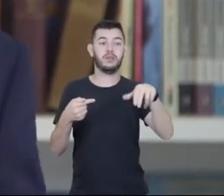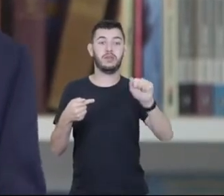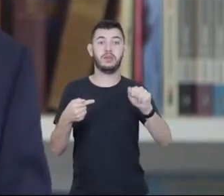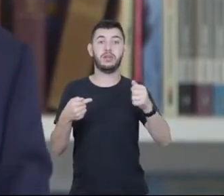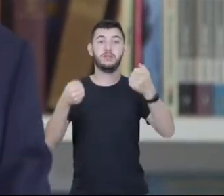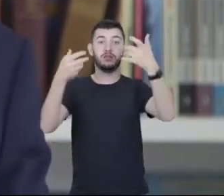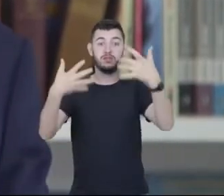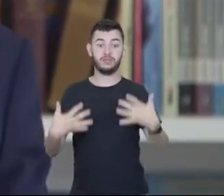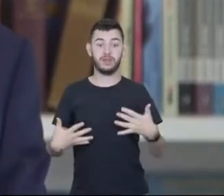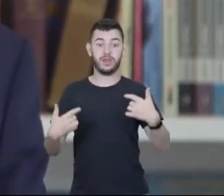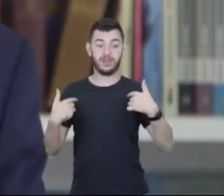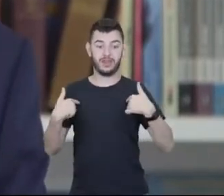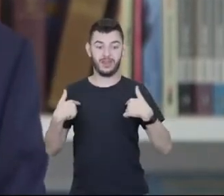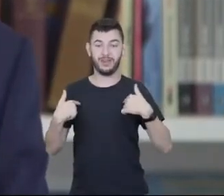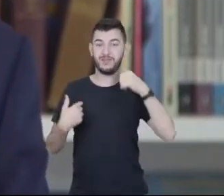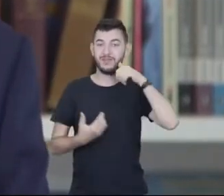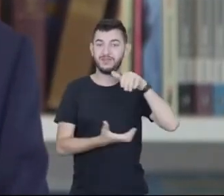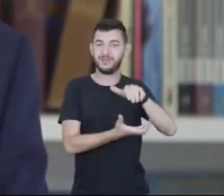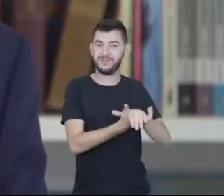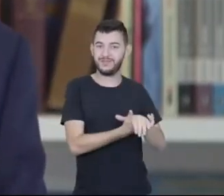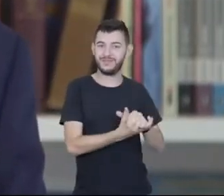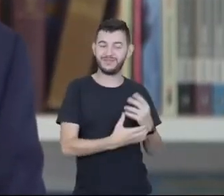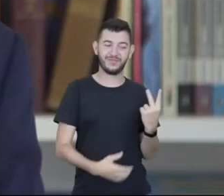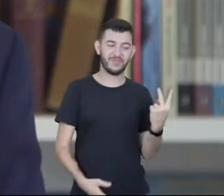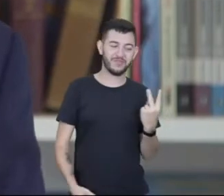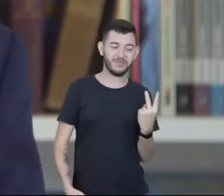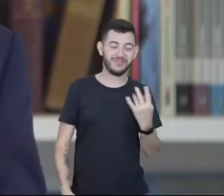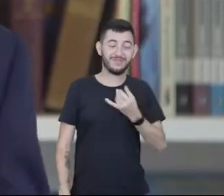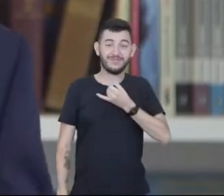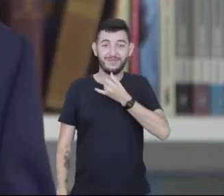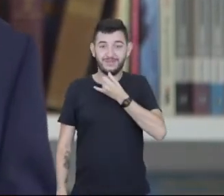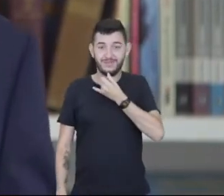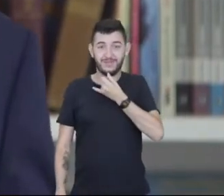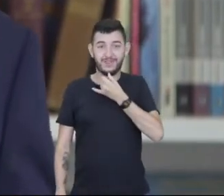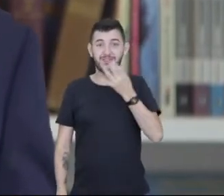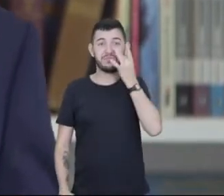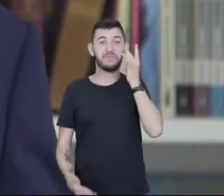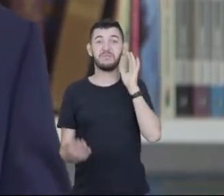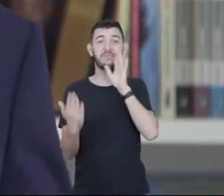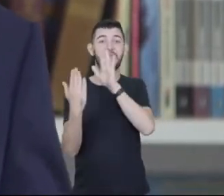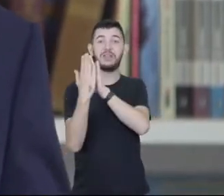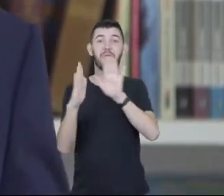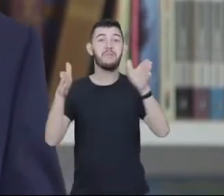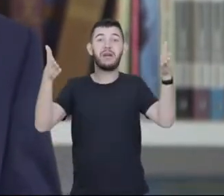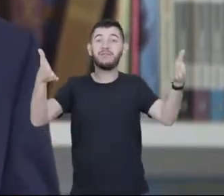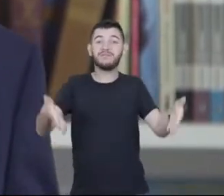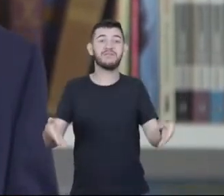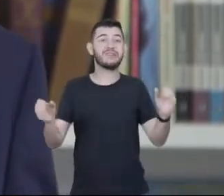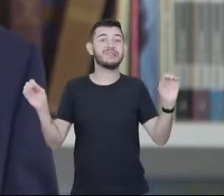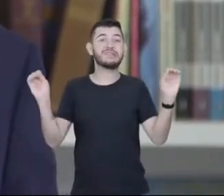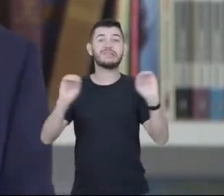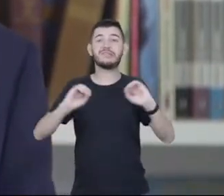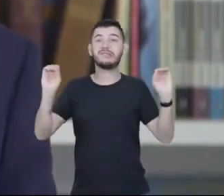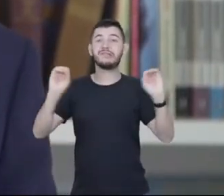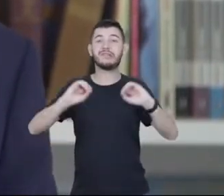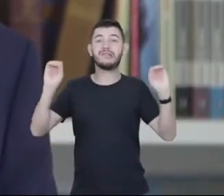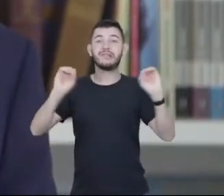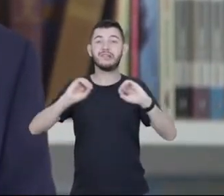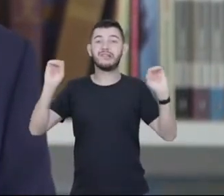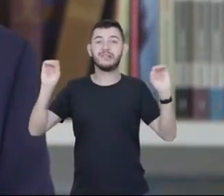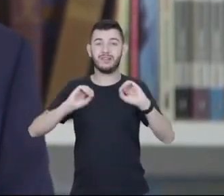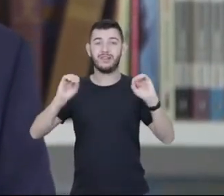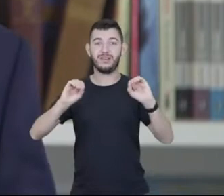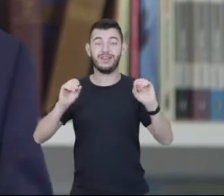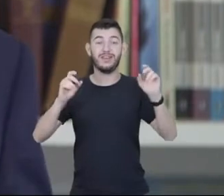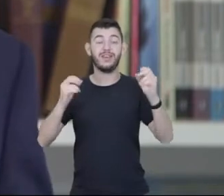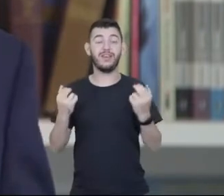já não podermos estar aí com vocês como tantos brasileiros fui diagnosticado com